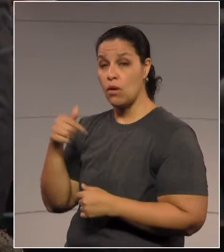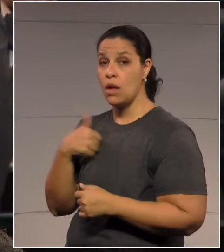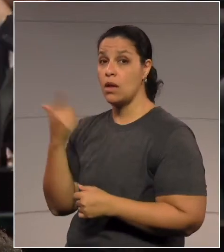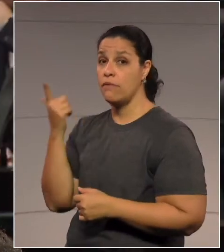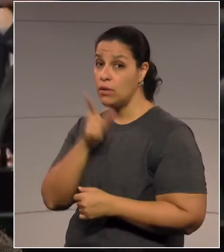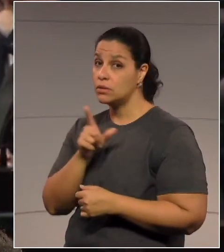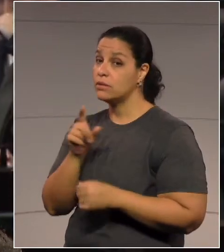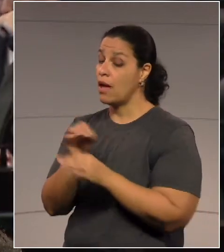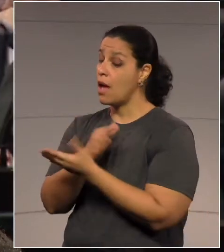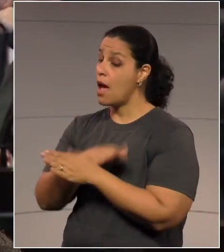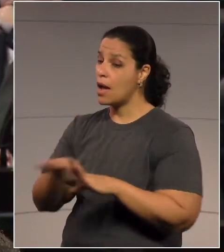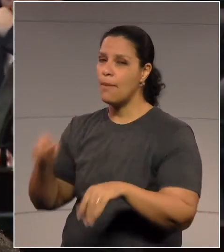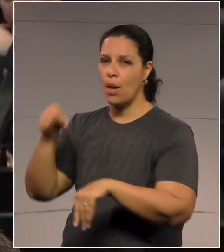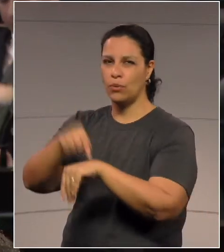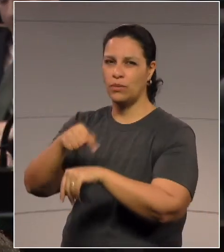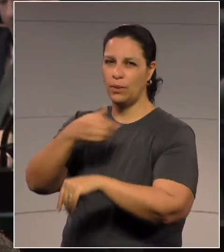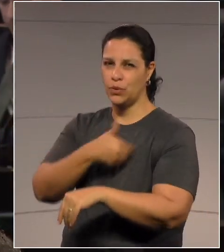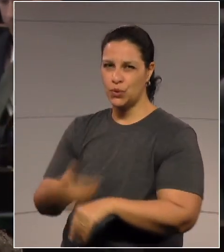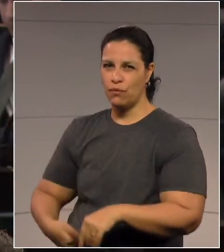graças a Deus.